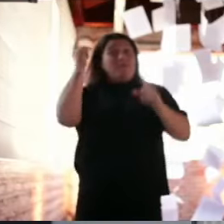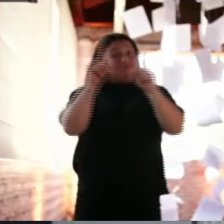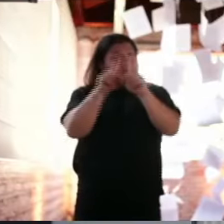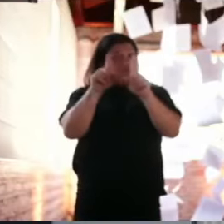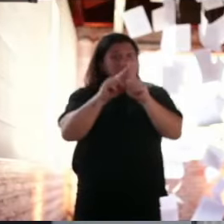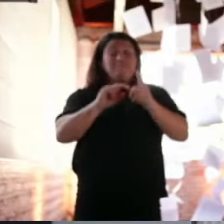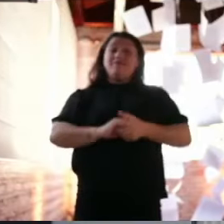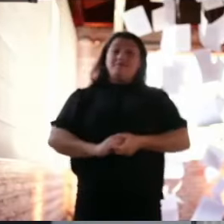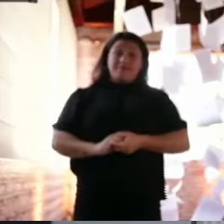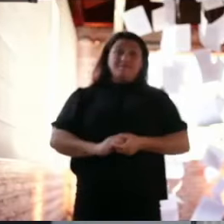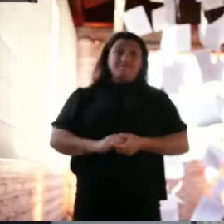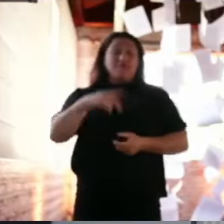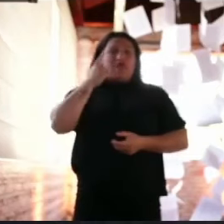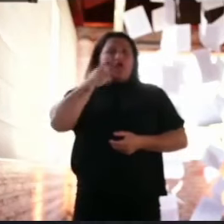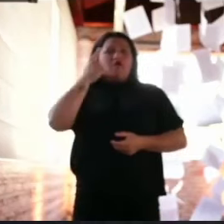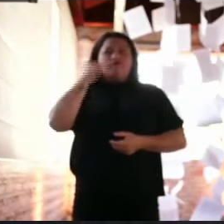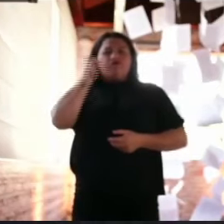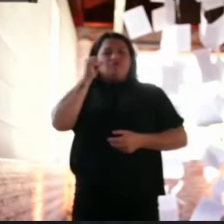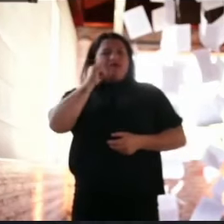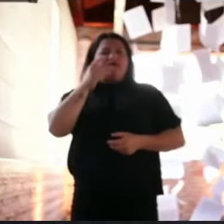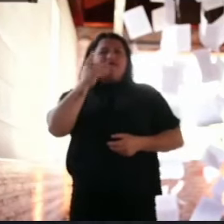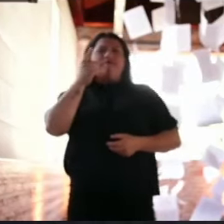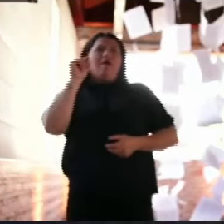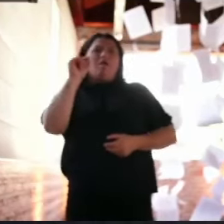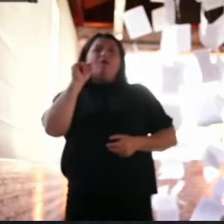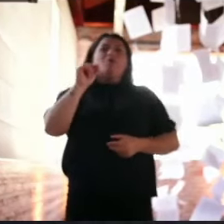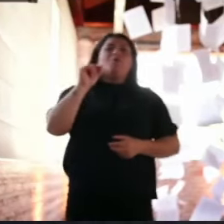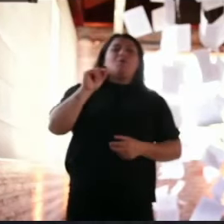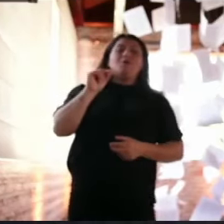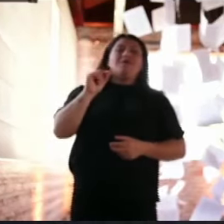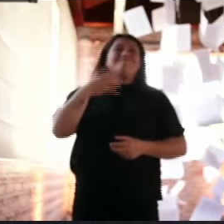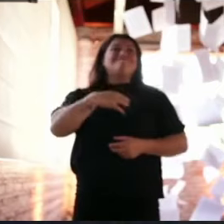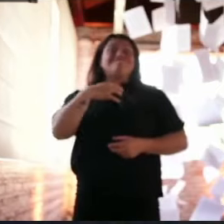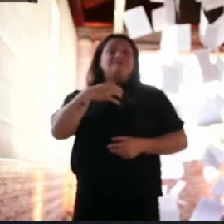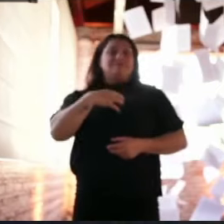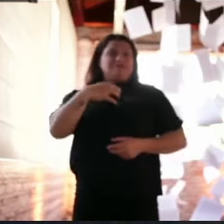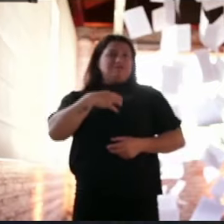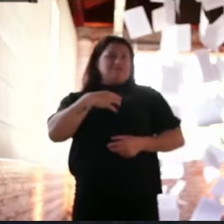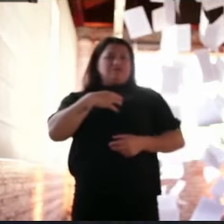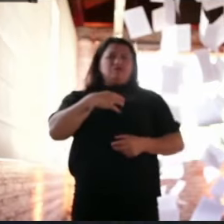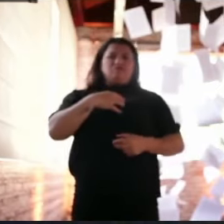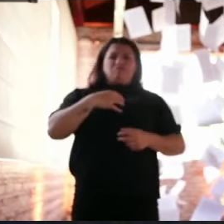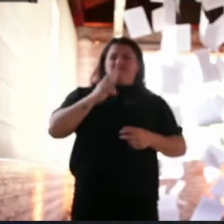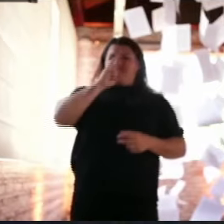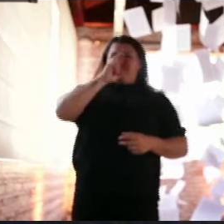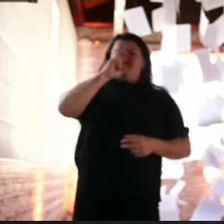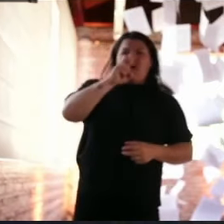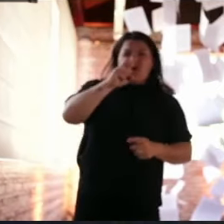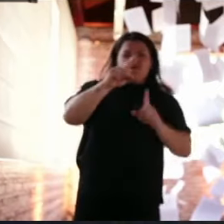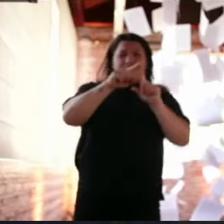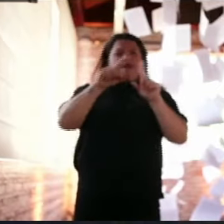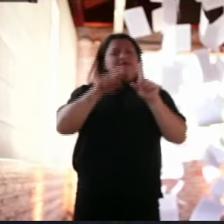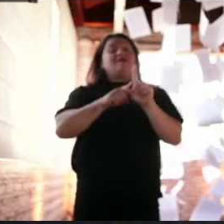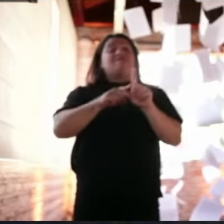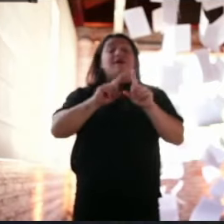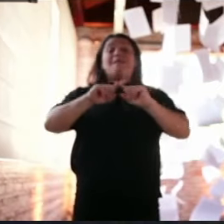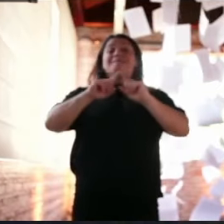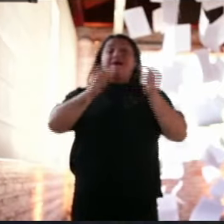eu vejo muitas mulheres dizendo isso eu vejo muitas mulheres se sentindo muito empoderadas mas esse é um